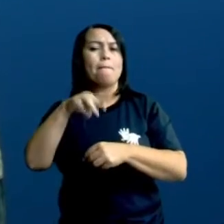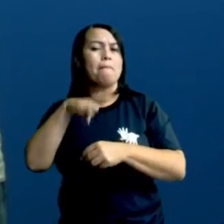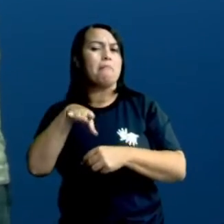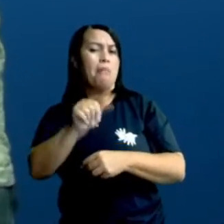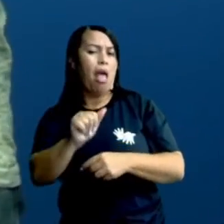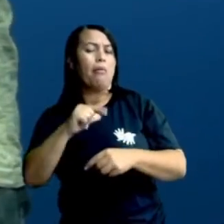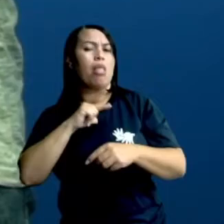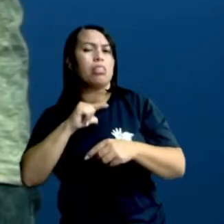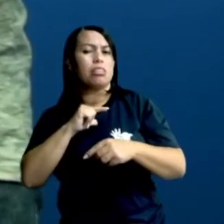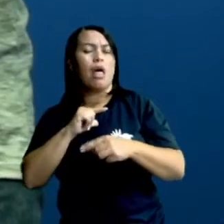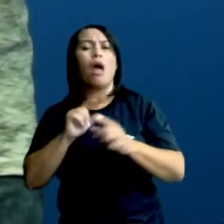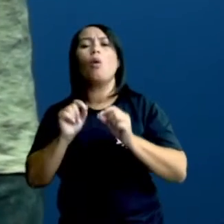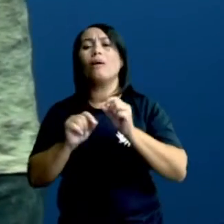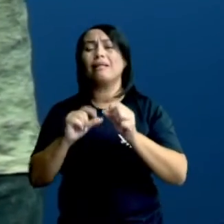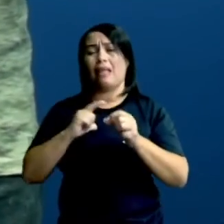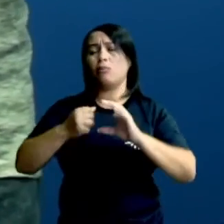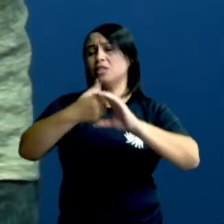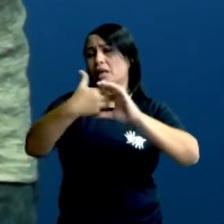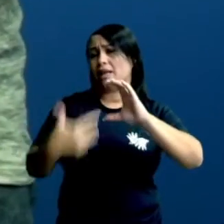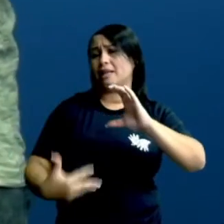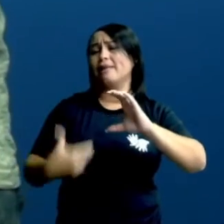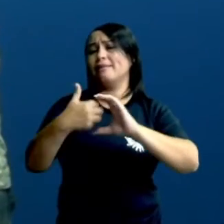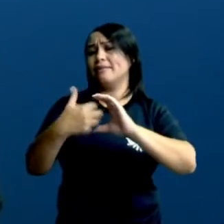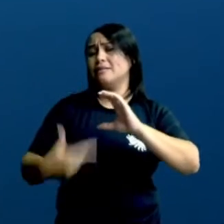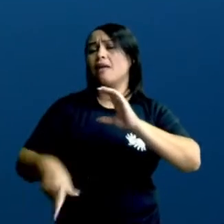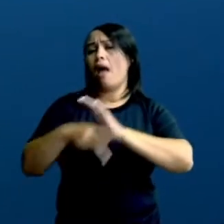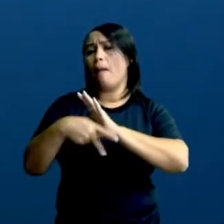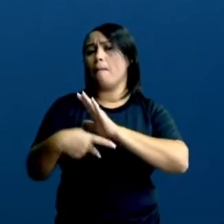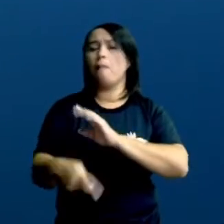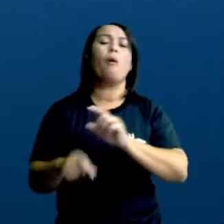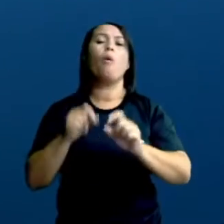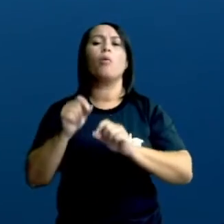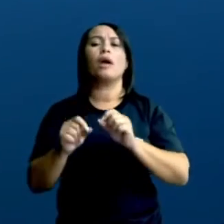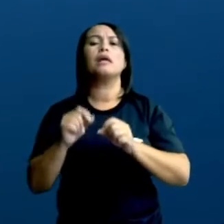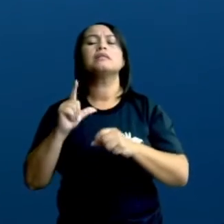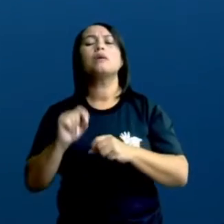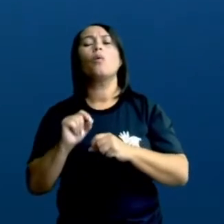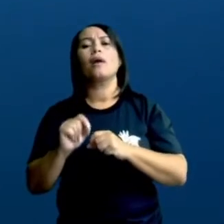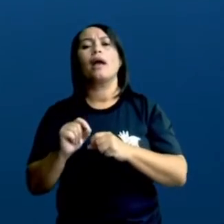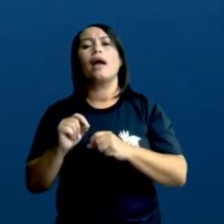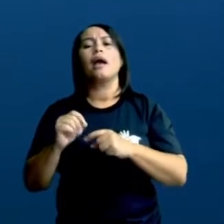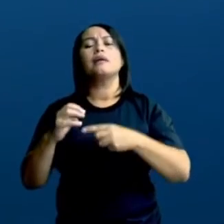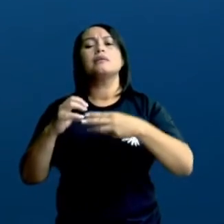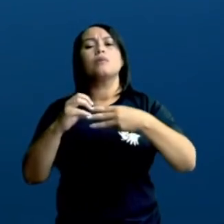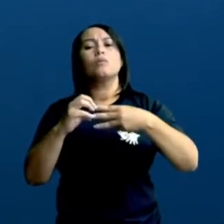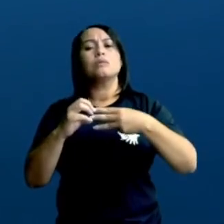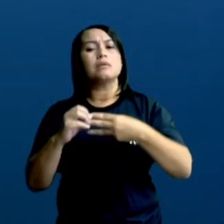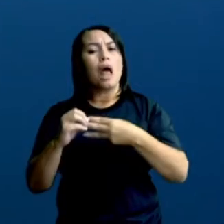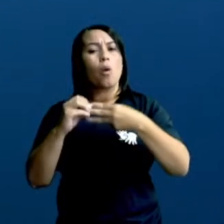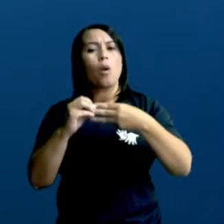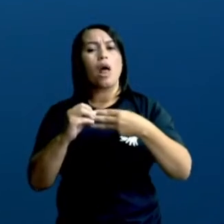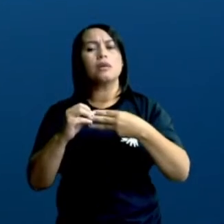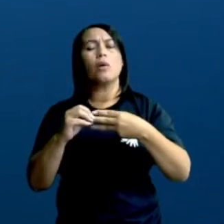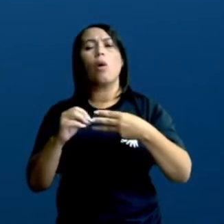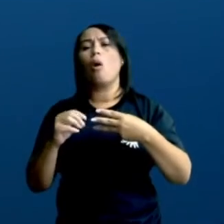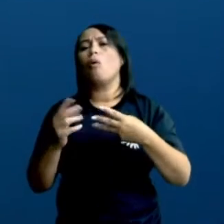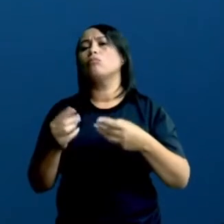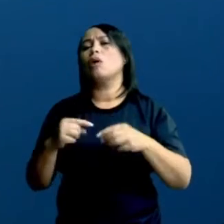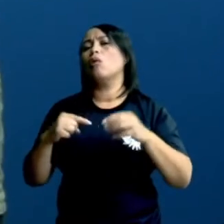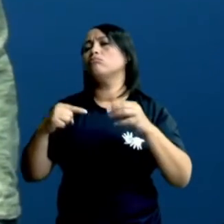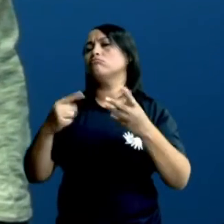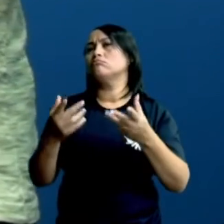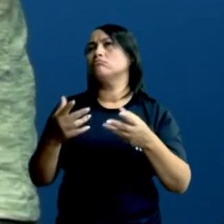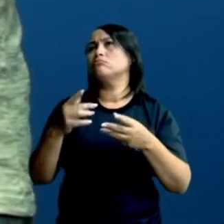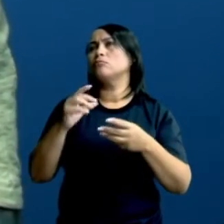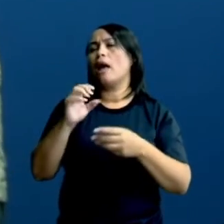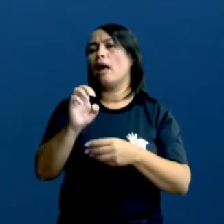Então, eles têm características bem específicas, são células eucariontes, como já falamos no ano passado, no sexto ano, na